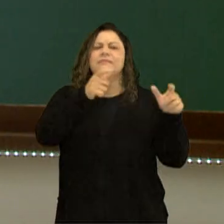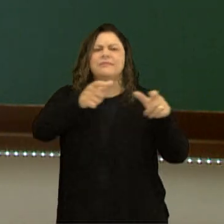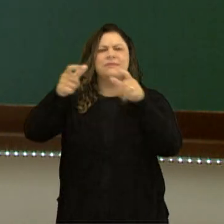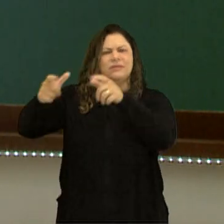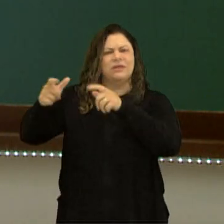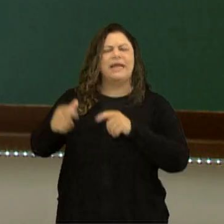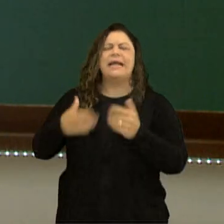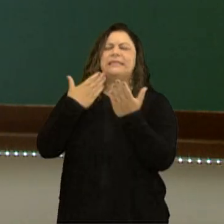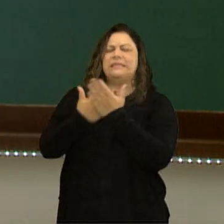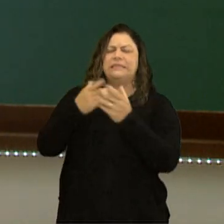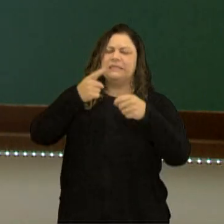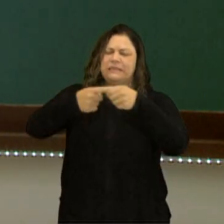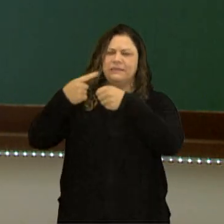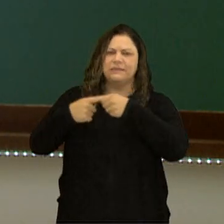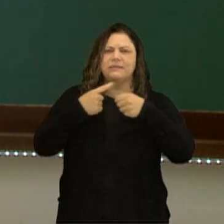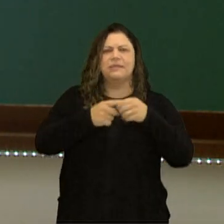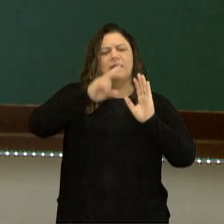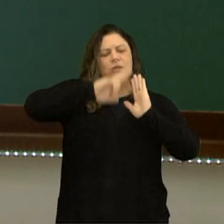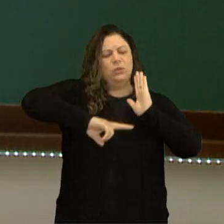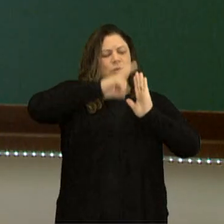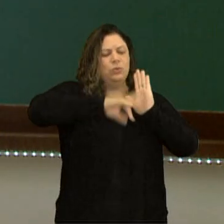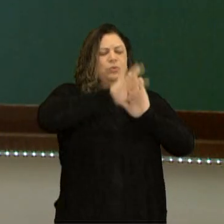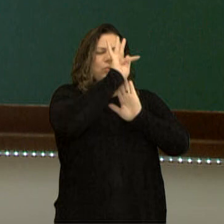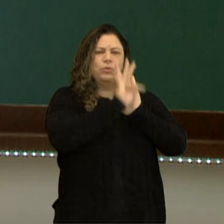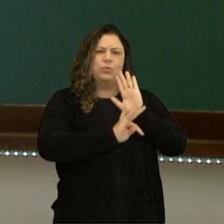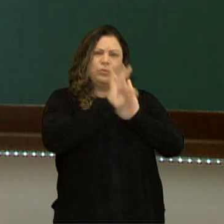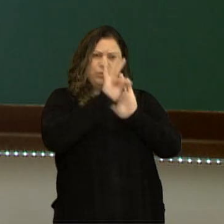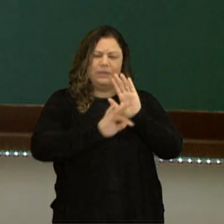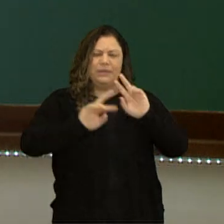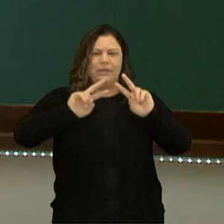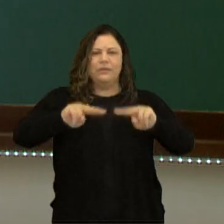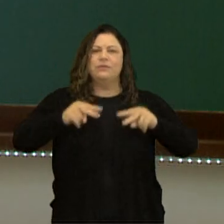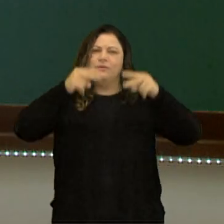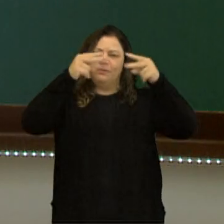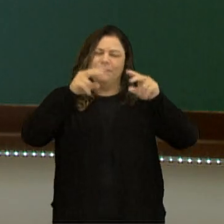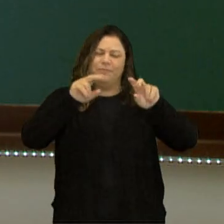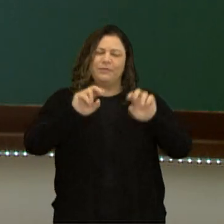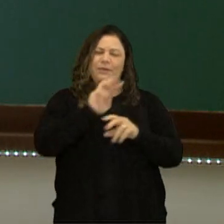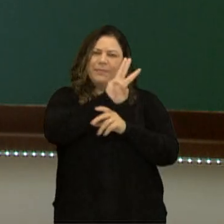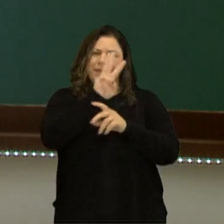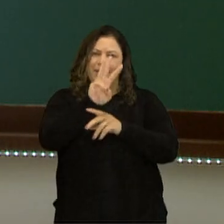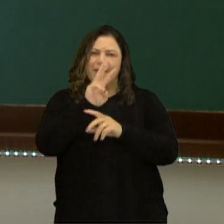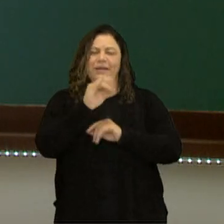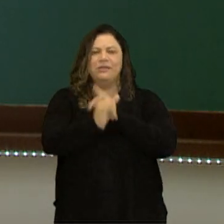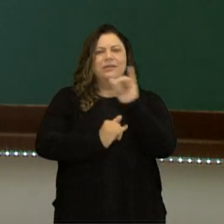a leitura naquele texto que é a página da internet, certo? Espero que tenham